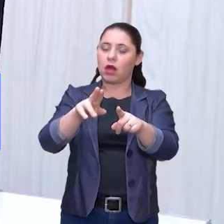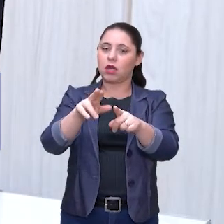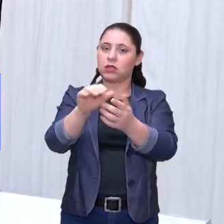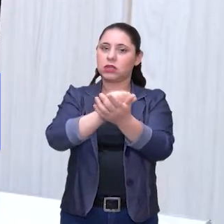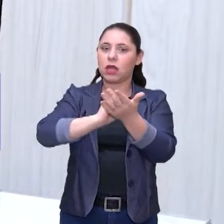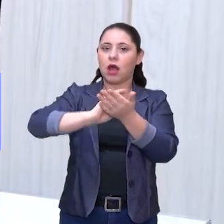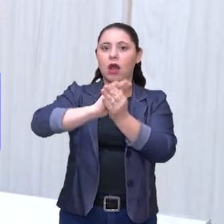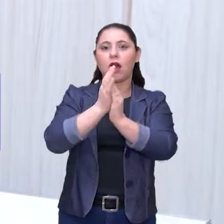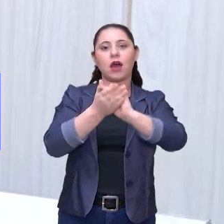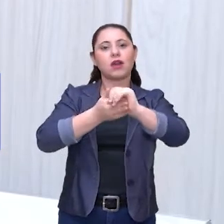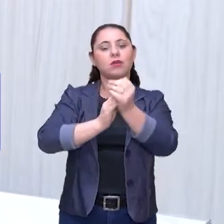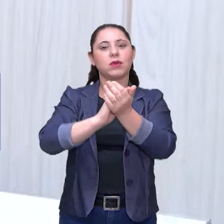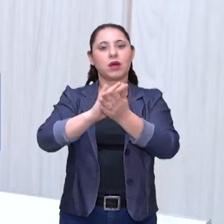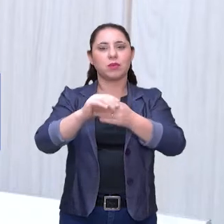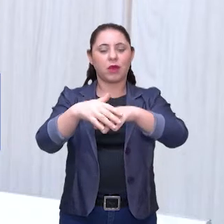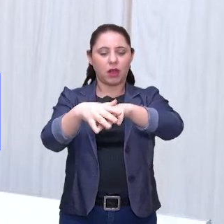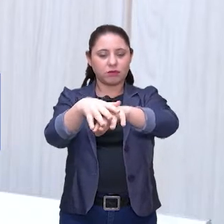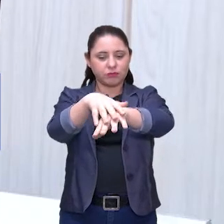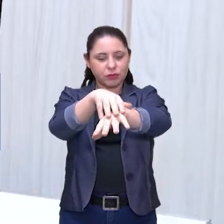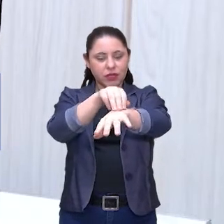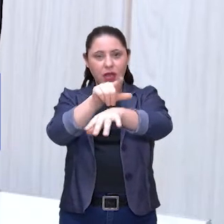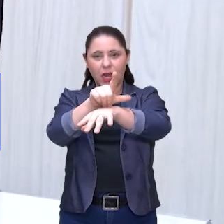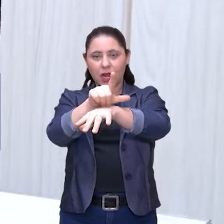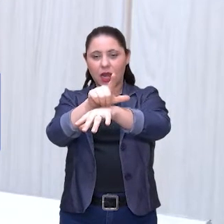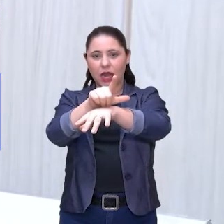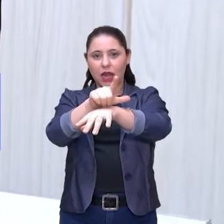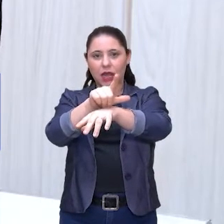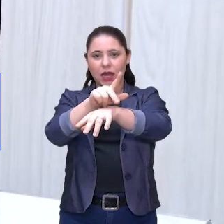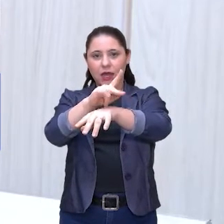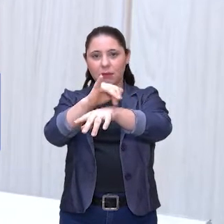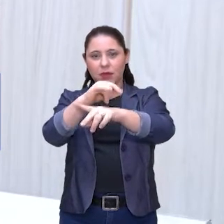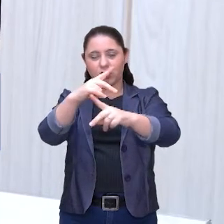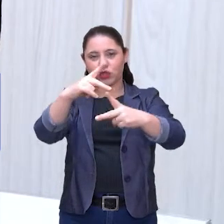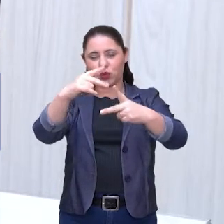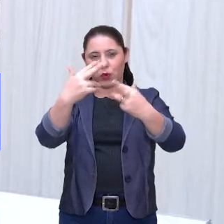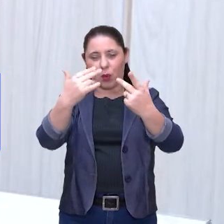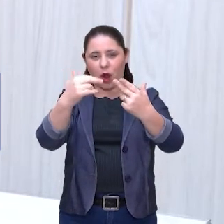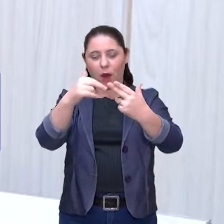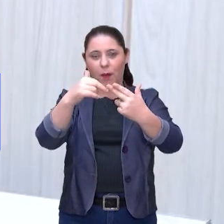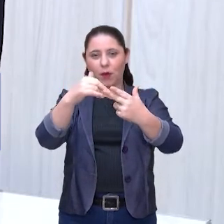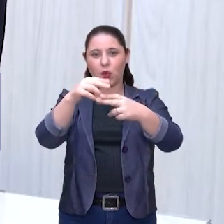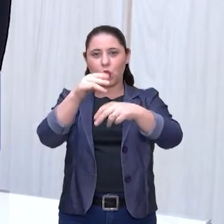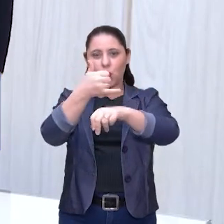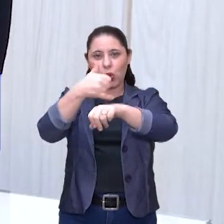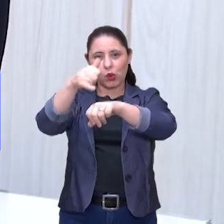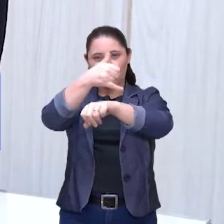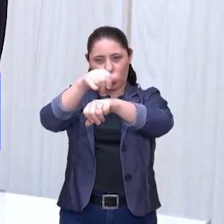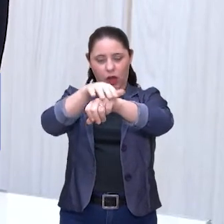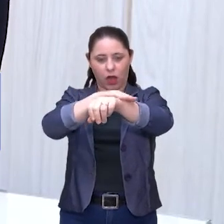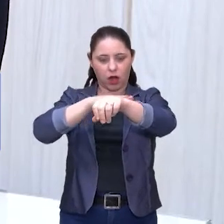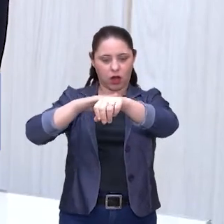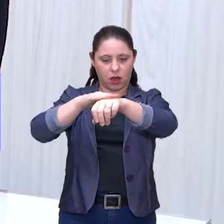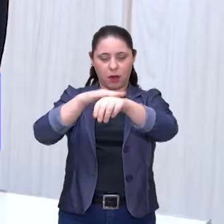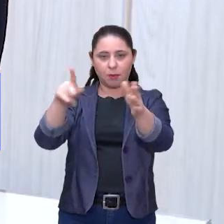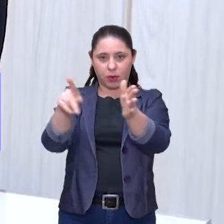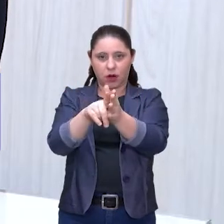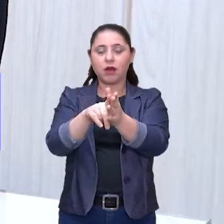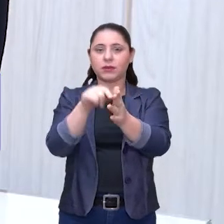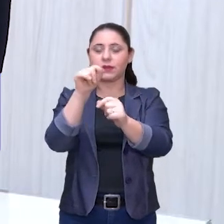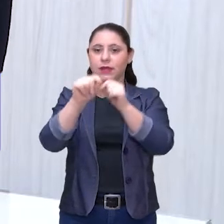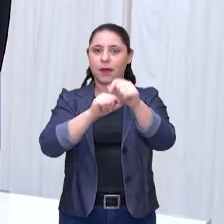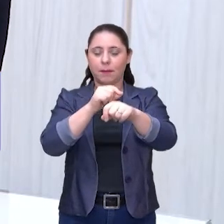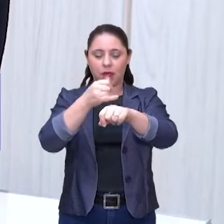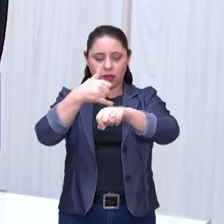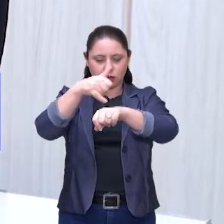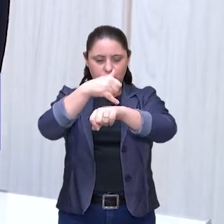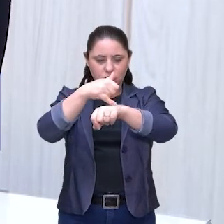de hidratantes, não é qualquer sabonete, porque o sabonete tira a camada lipídica da pele. Quando a gente tem uma dermatite atópica, o paciente